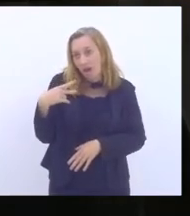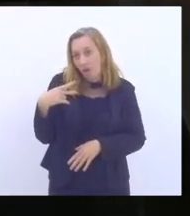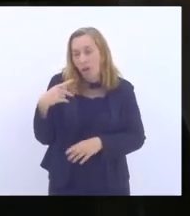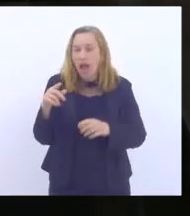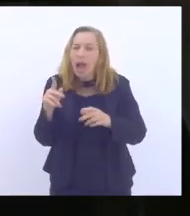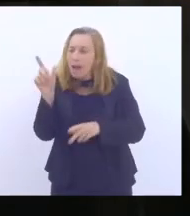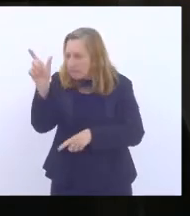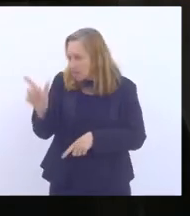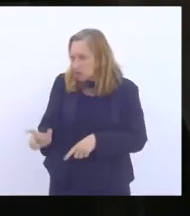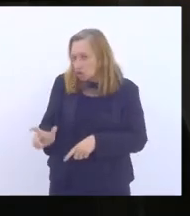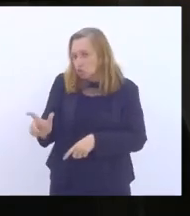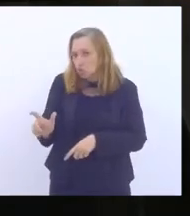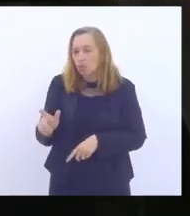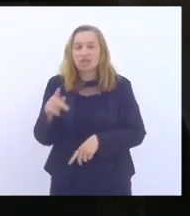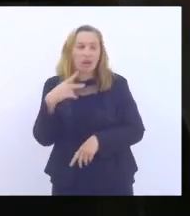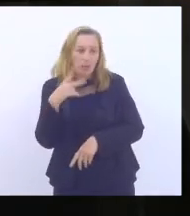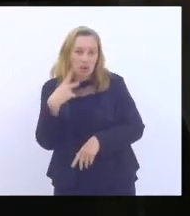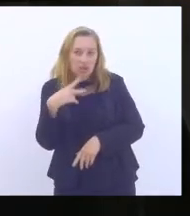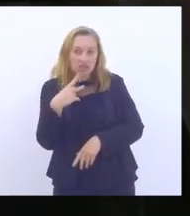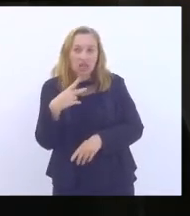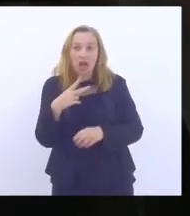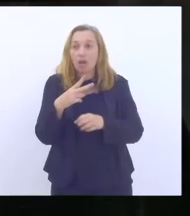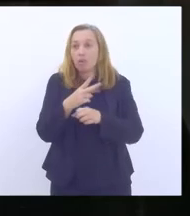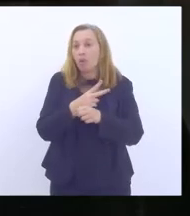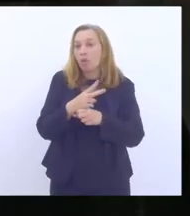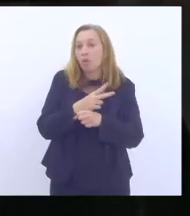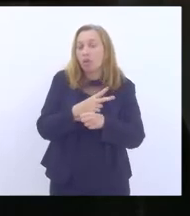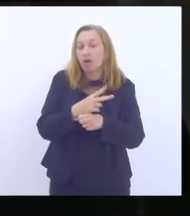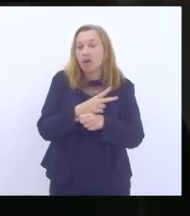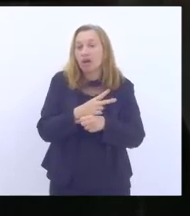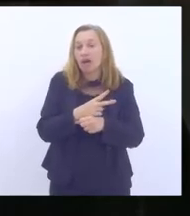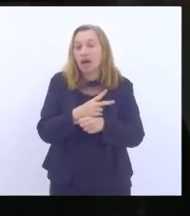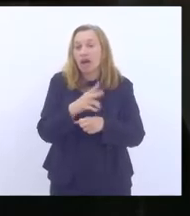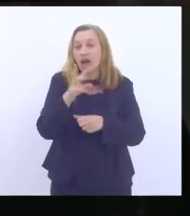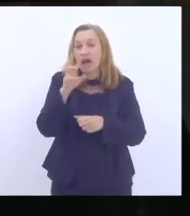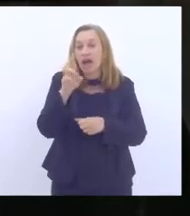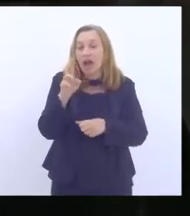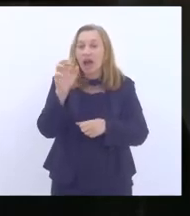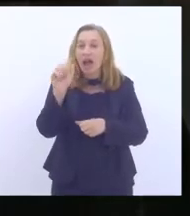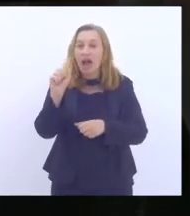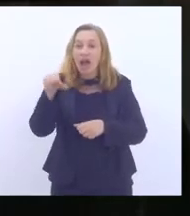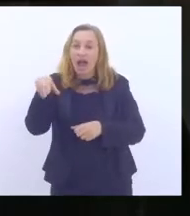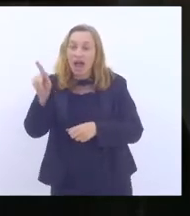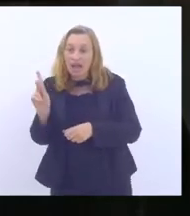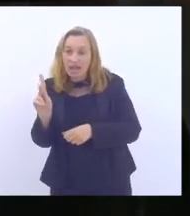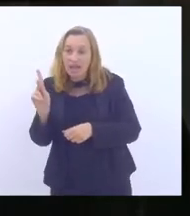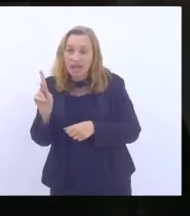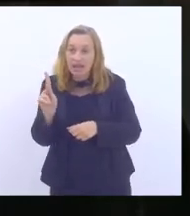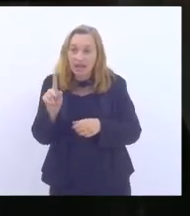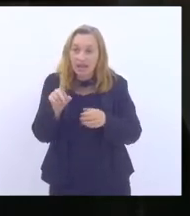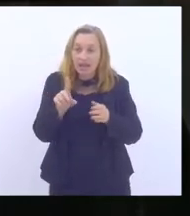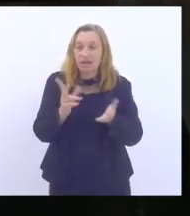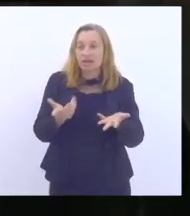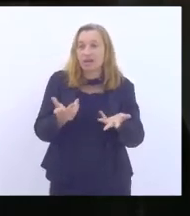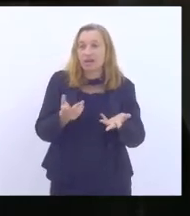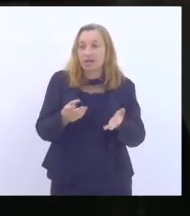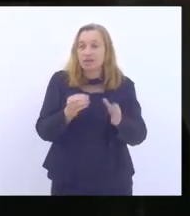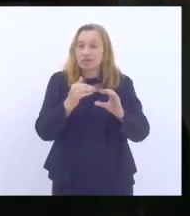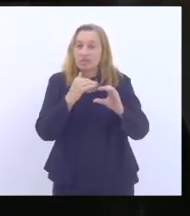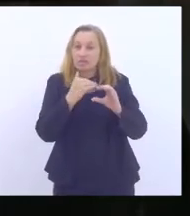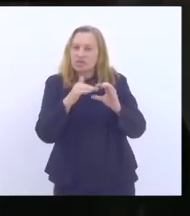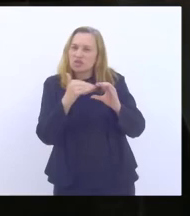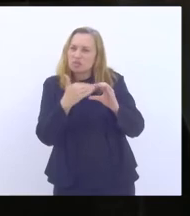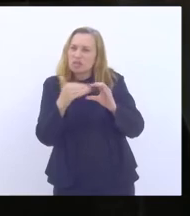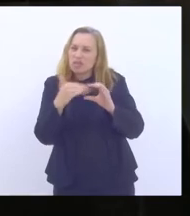a pessoa da política procura hackers para poder disparar mensagens